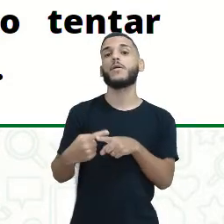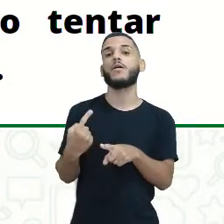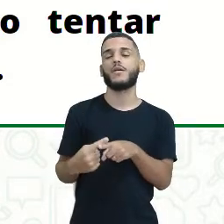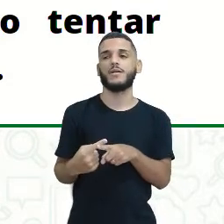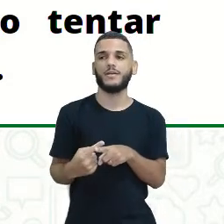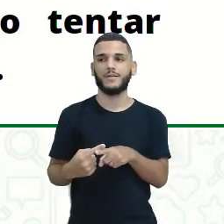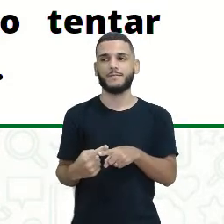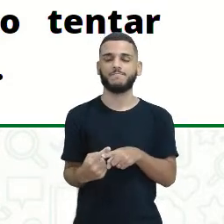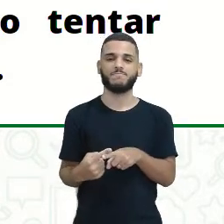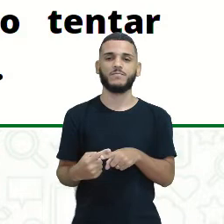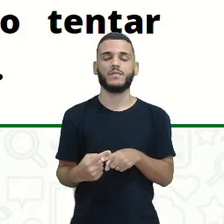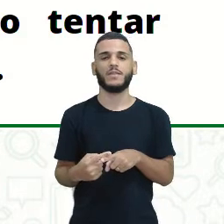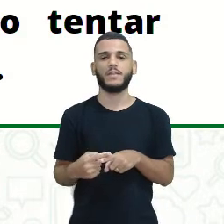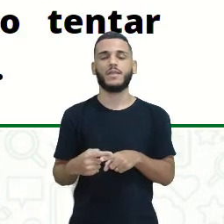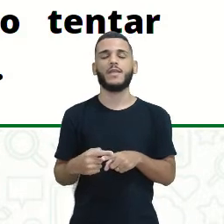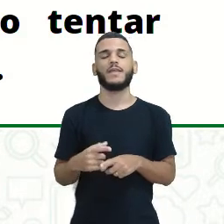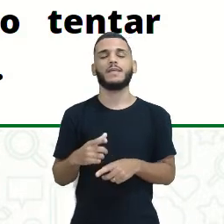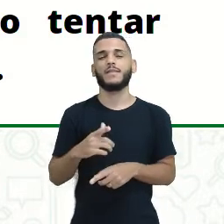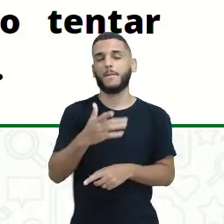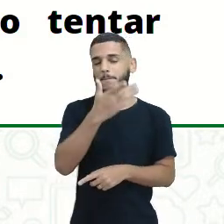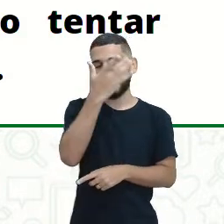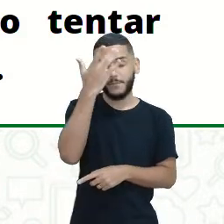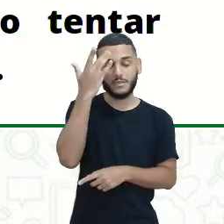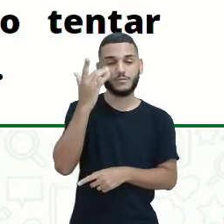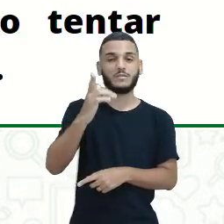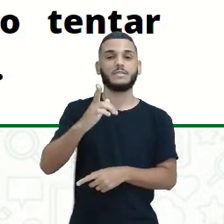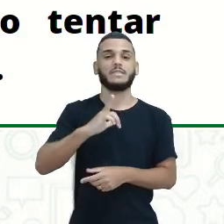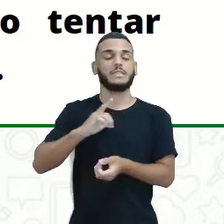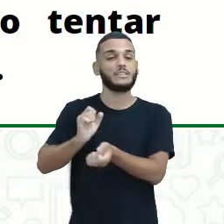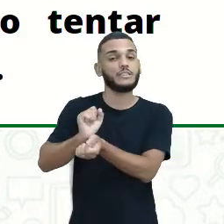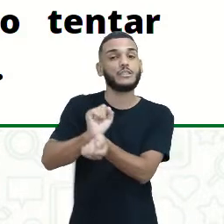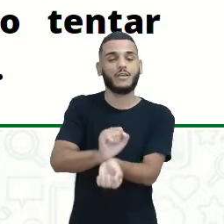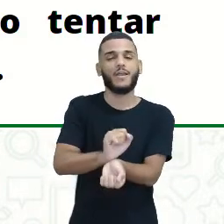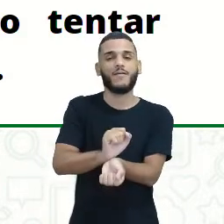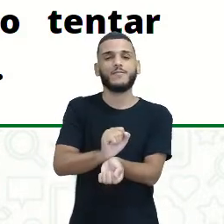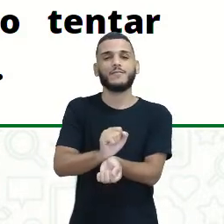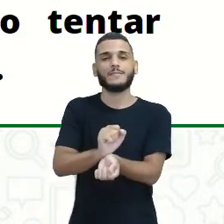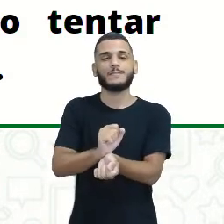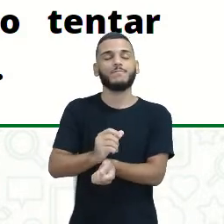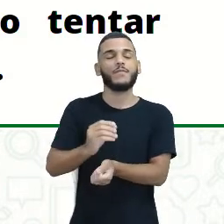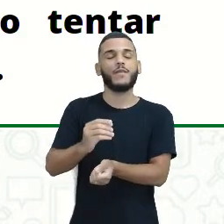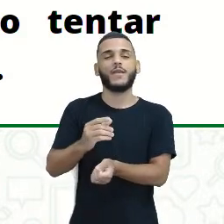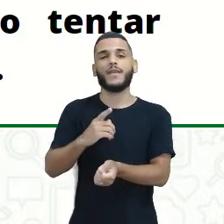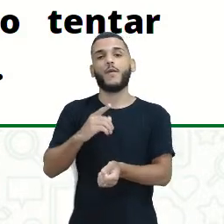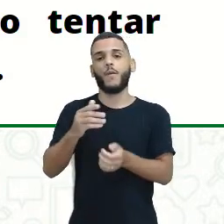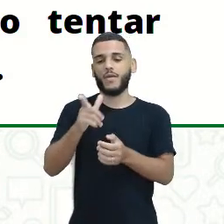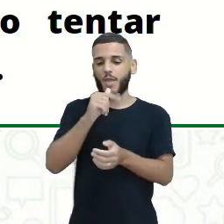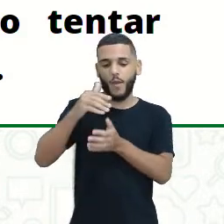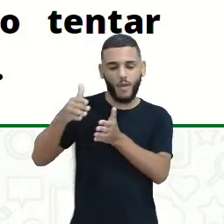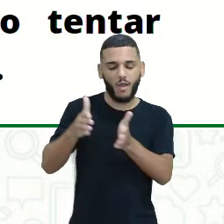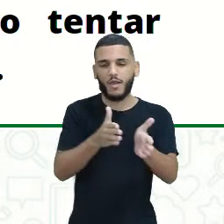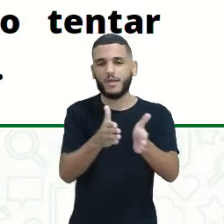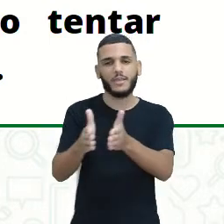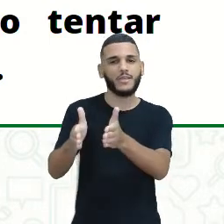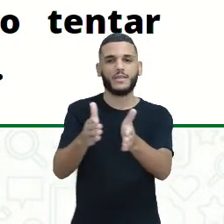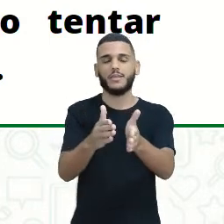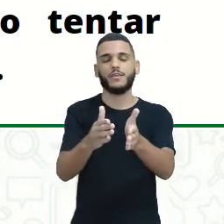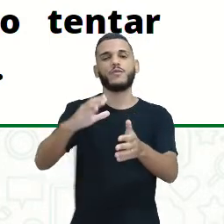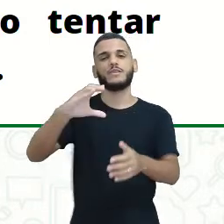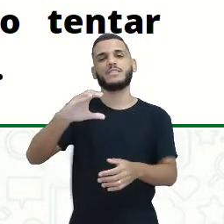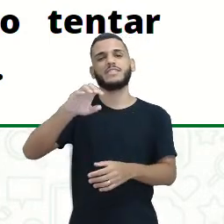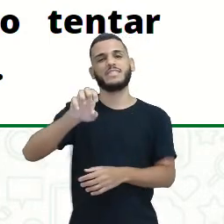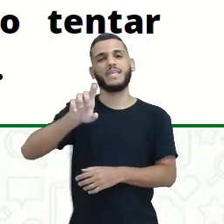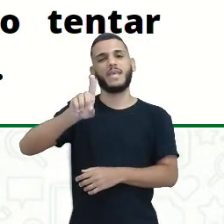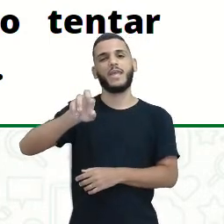conta do número de escravos que tentavam, né, atravessar o Rio Cedros, né, que é um dos braços do